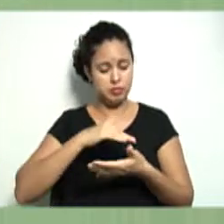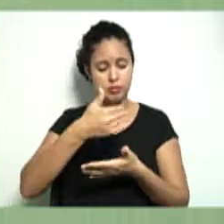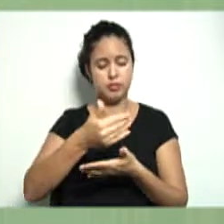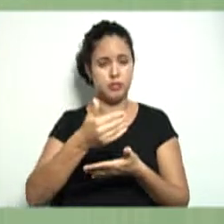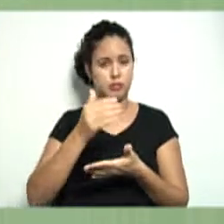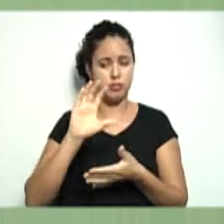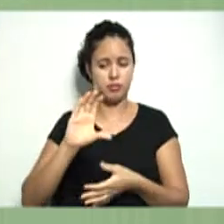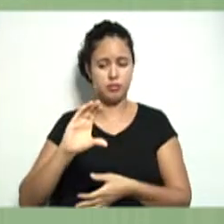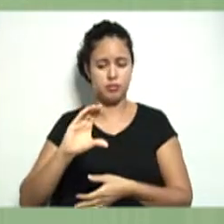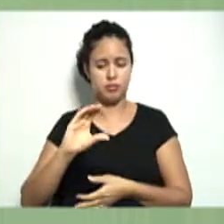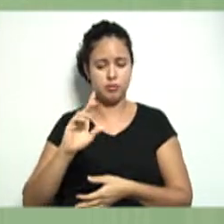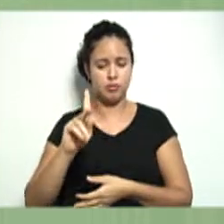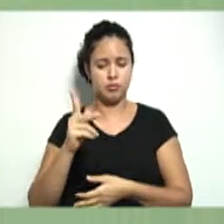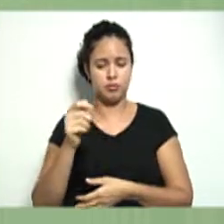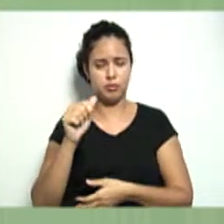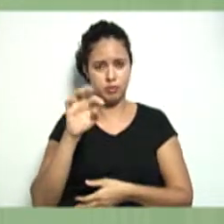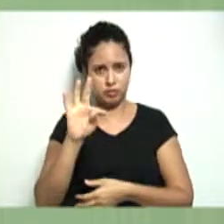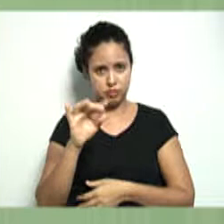aí, número...